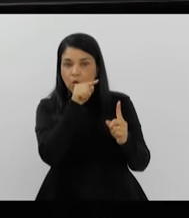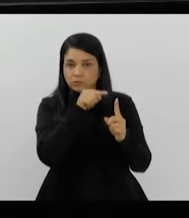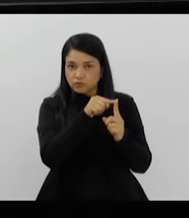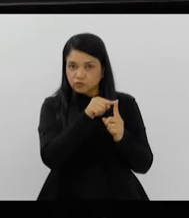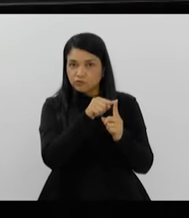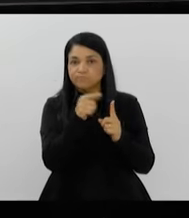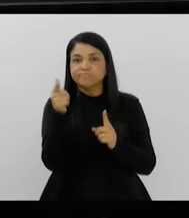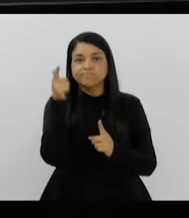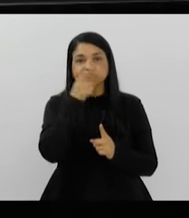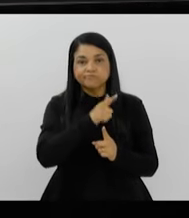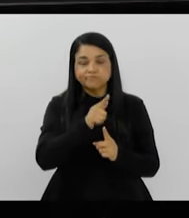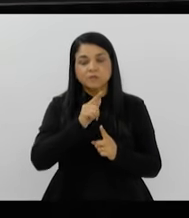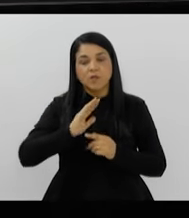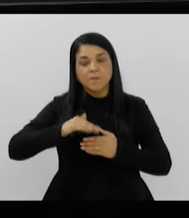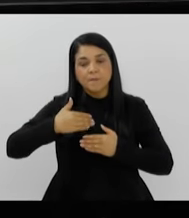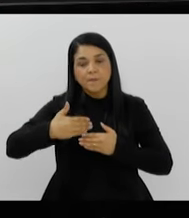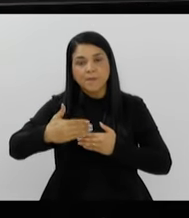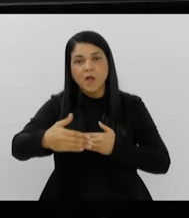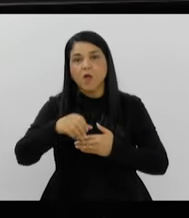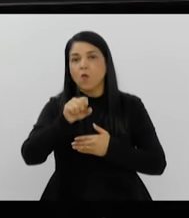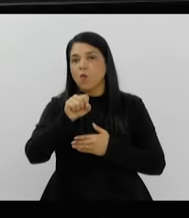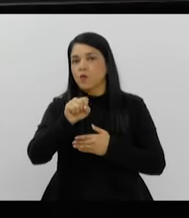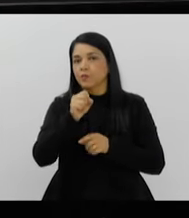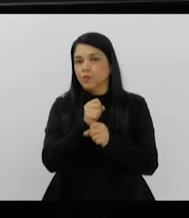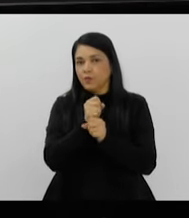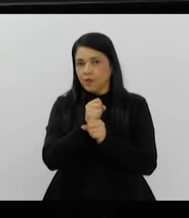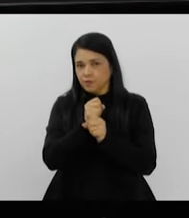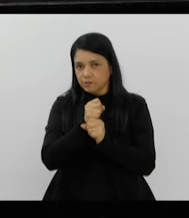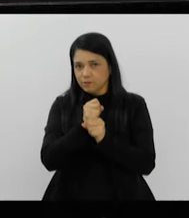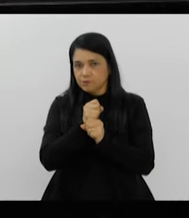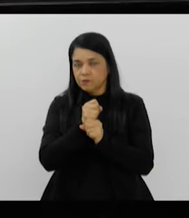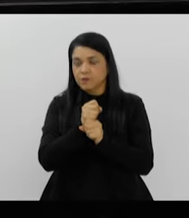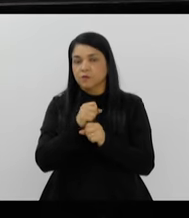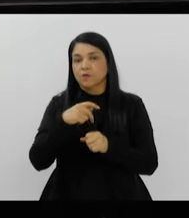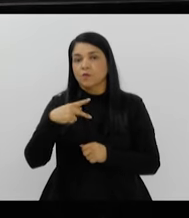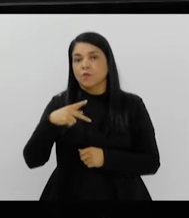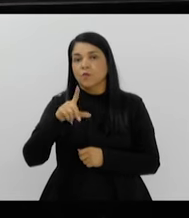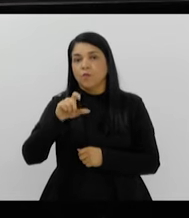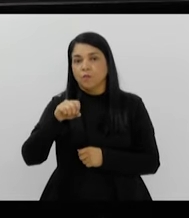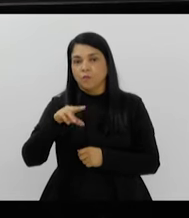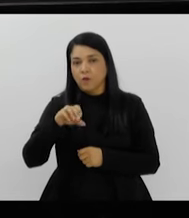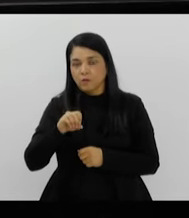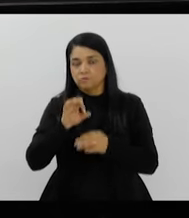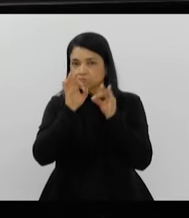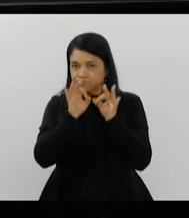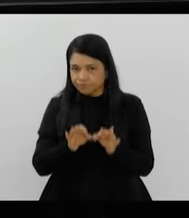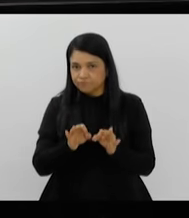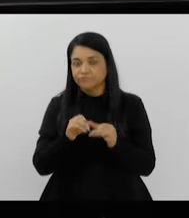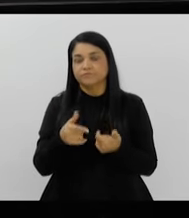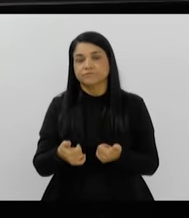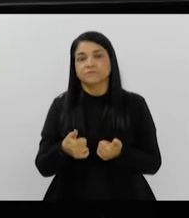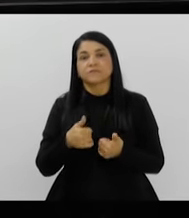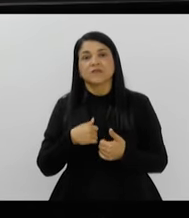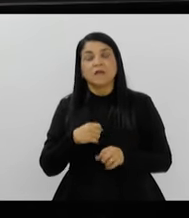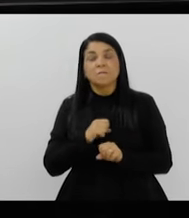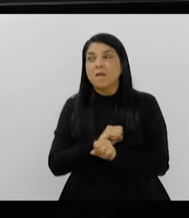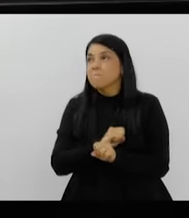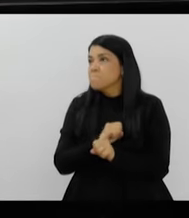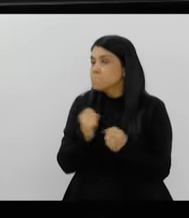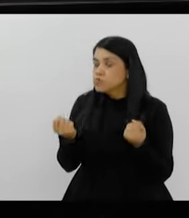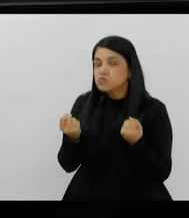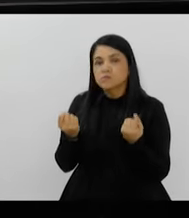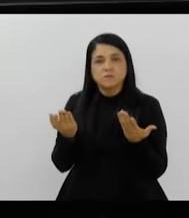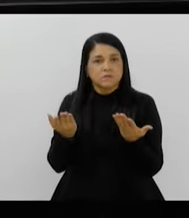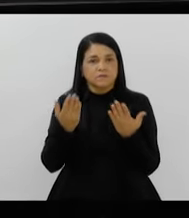sejam alcançados ao longo dos 8 anos em que esse plano foi concebido. Mas também não é possível